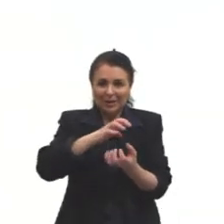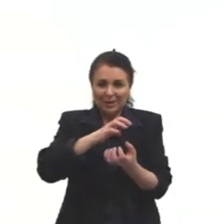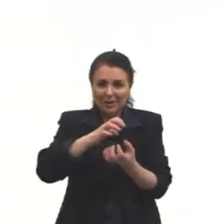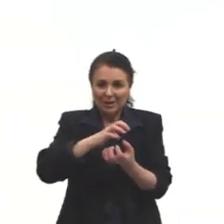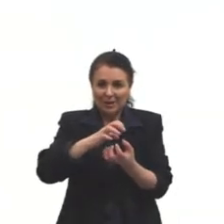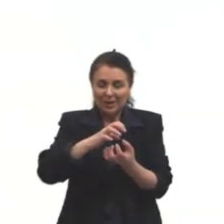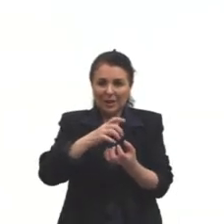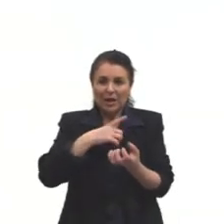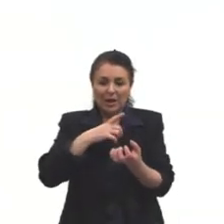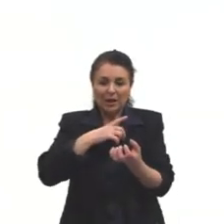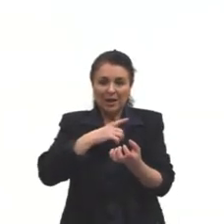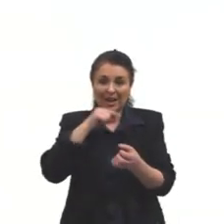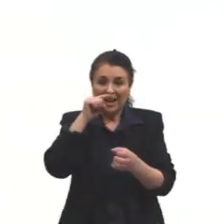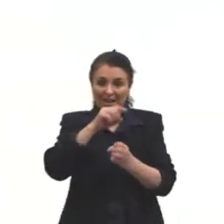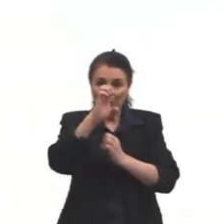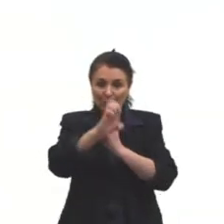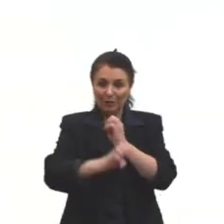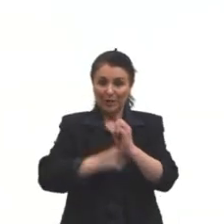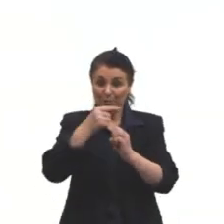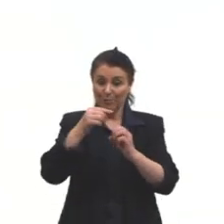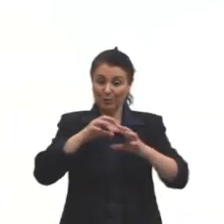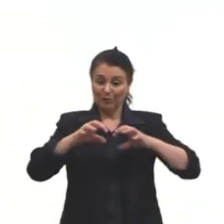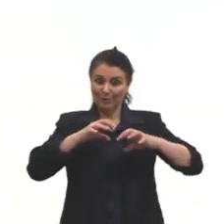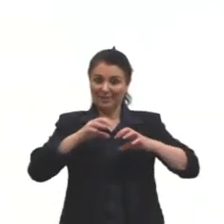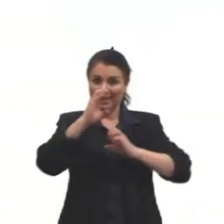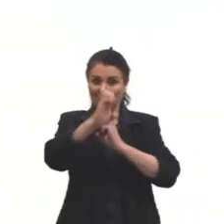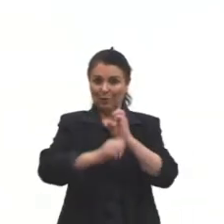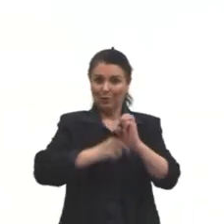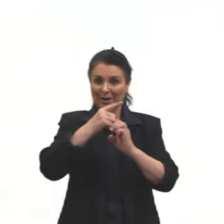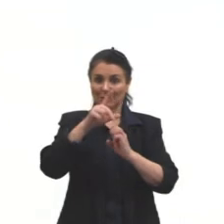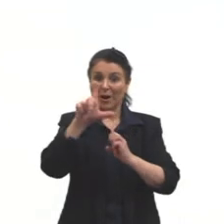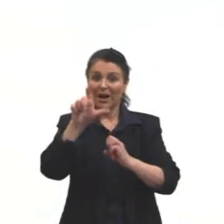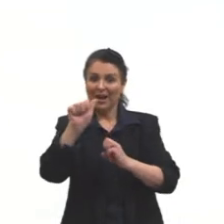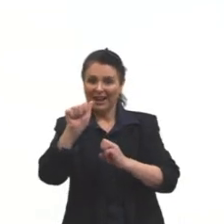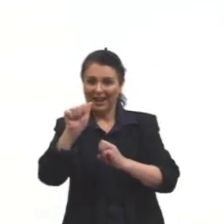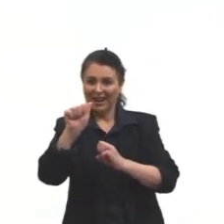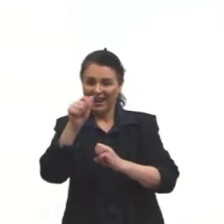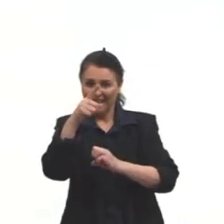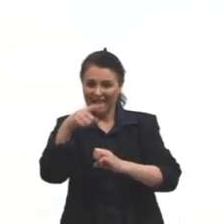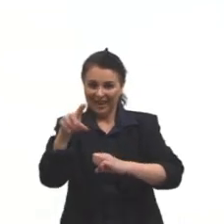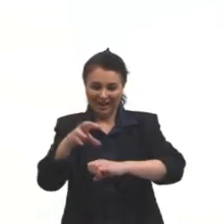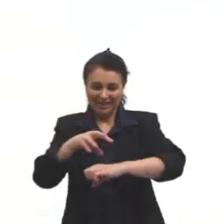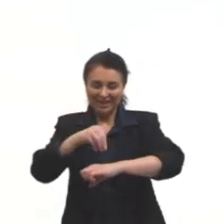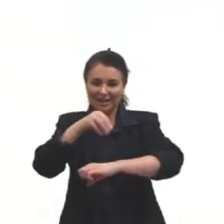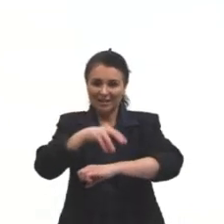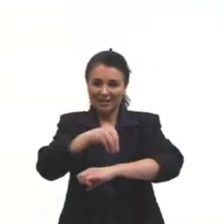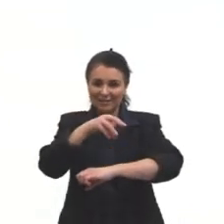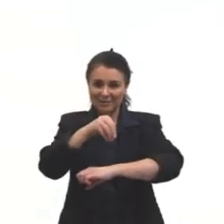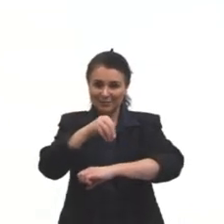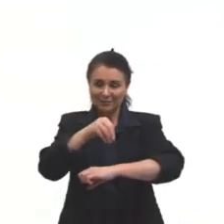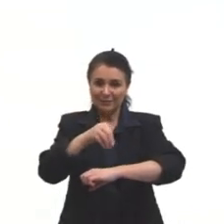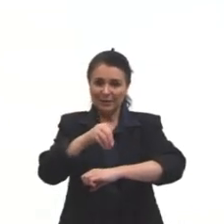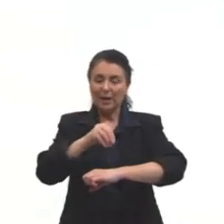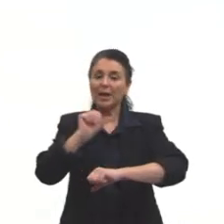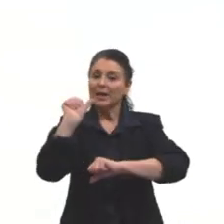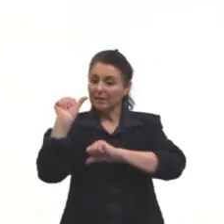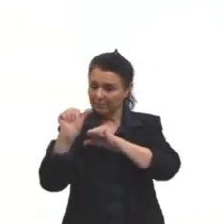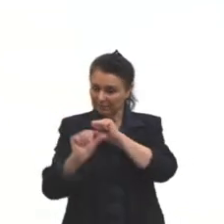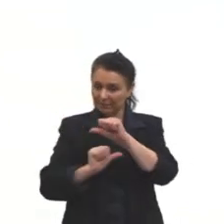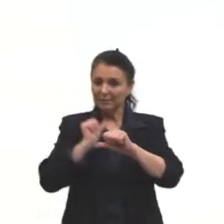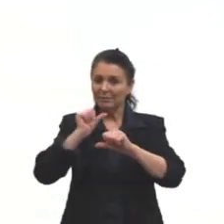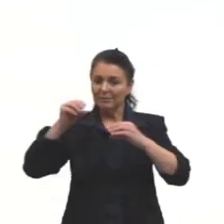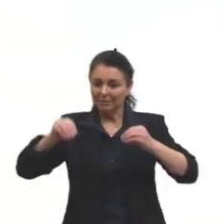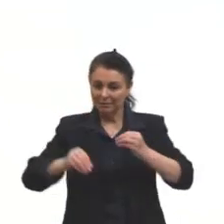vai então arrancar os elétrons do material que dá lá no caso para ser transferido para pedra e por